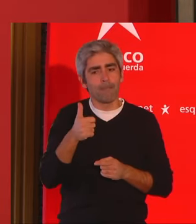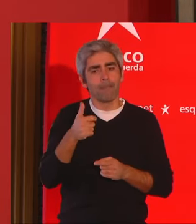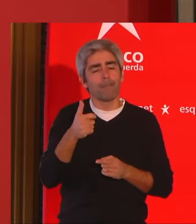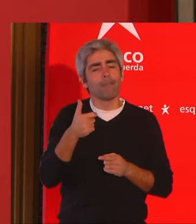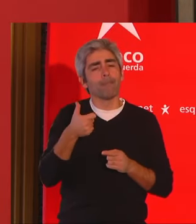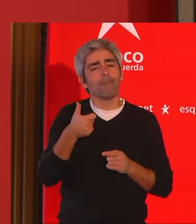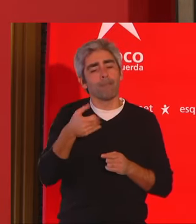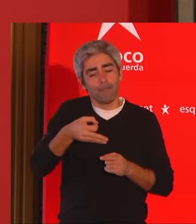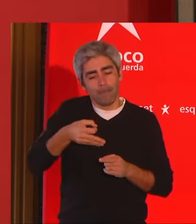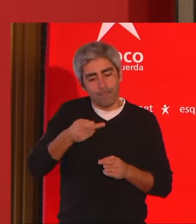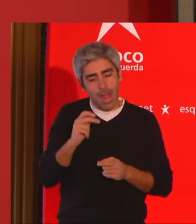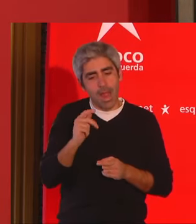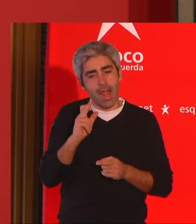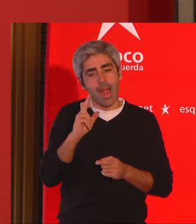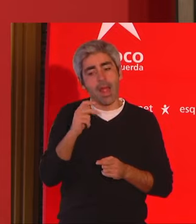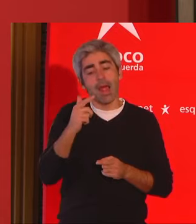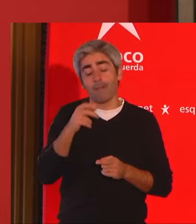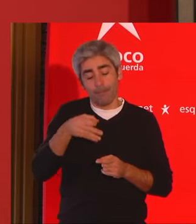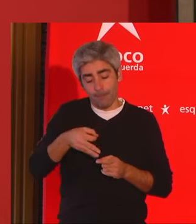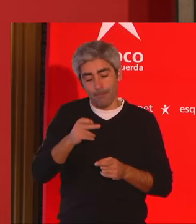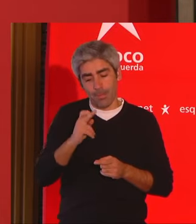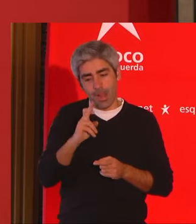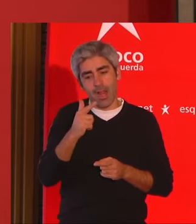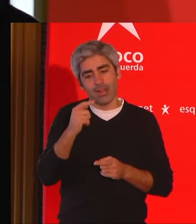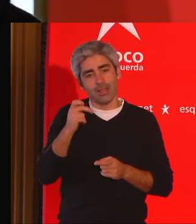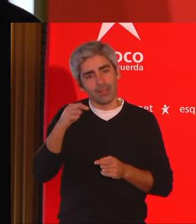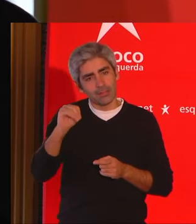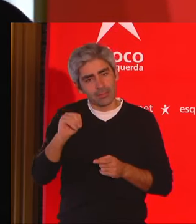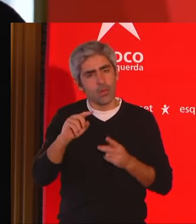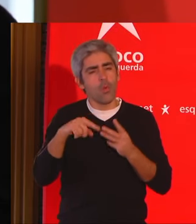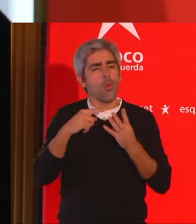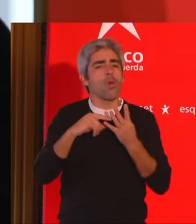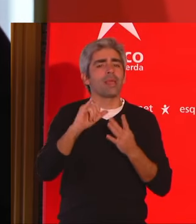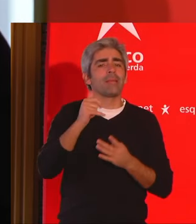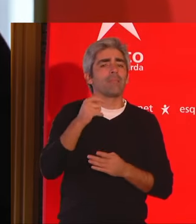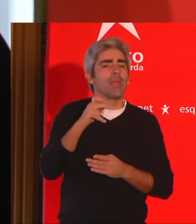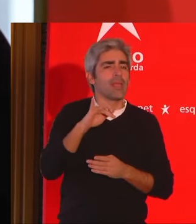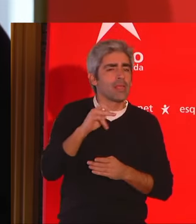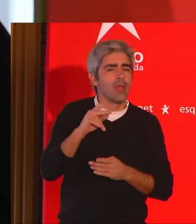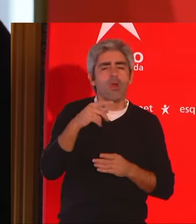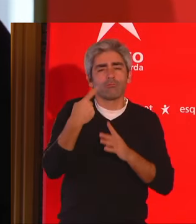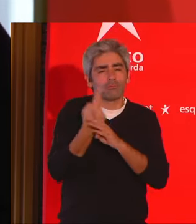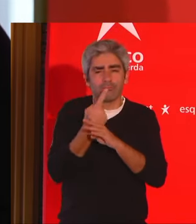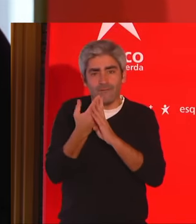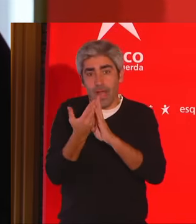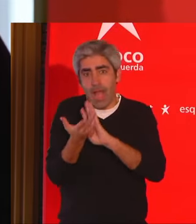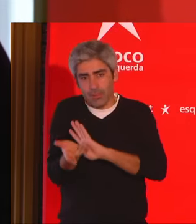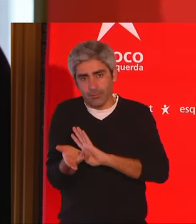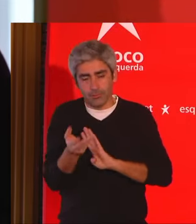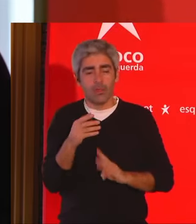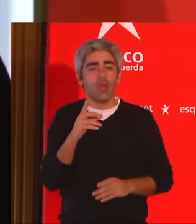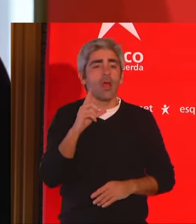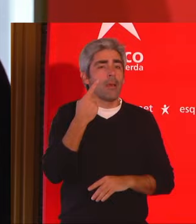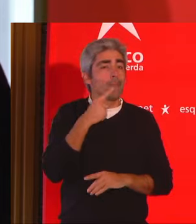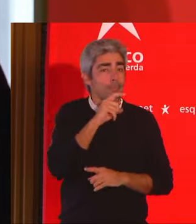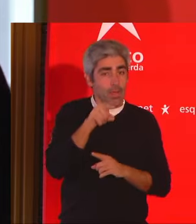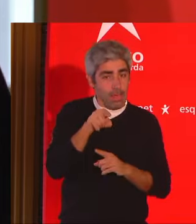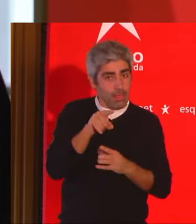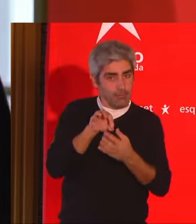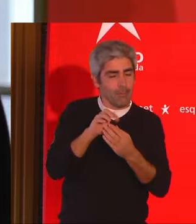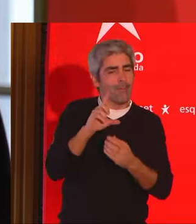etc. Portanto, há aqui uma série de perguntas que foram feitas e há uma que eu penso que também precisa de ser feita.